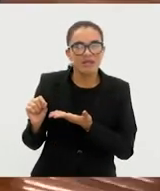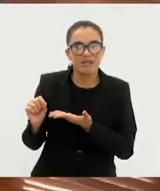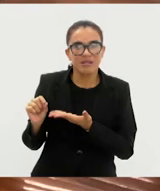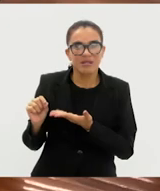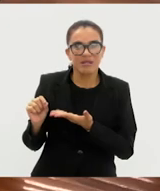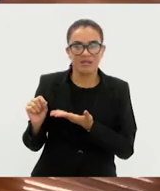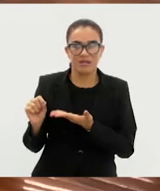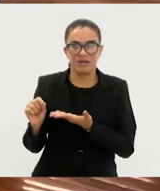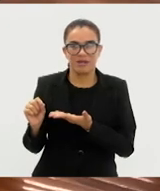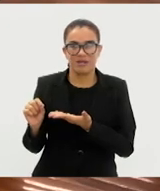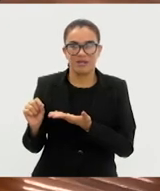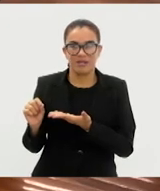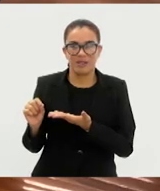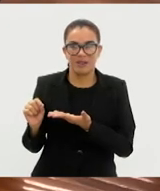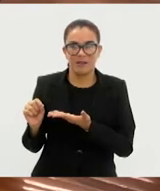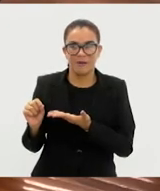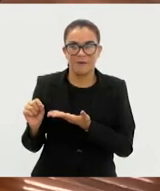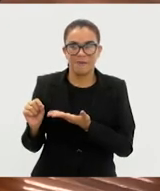23,